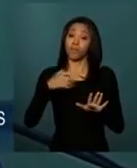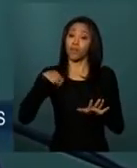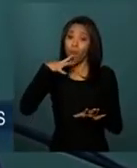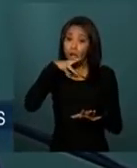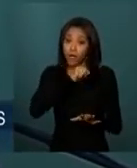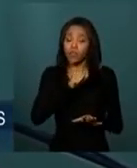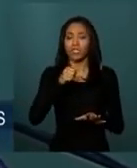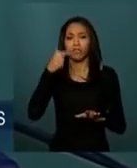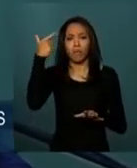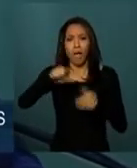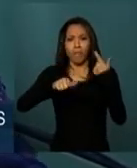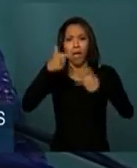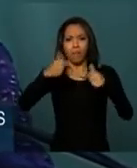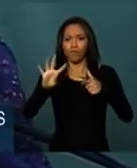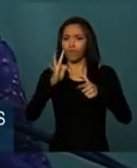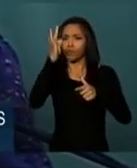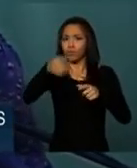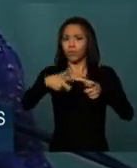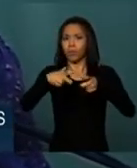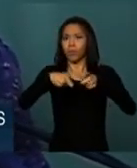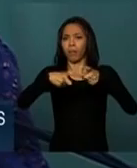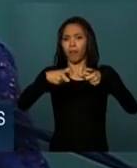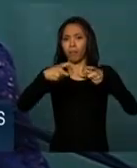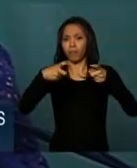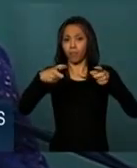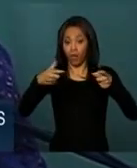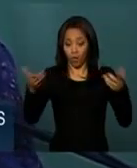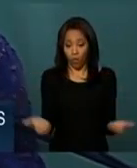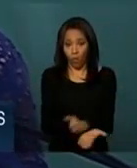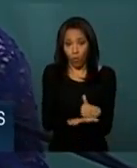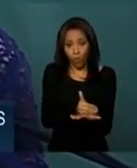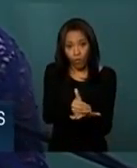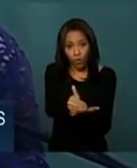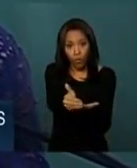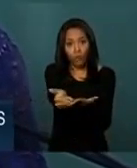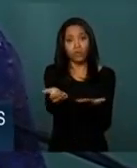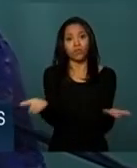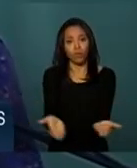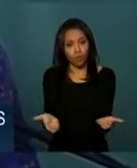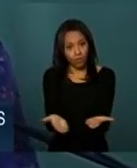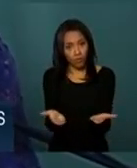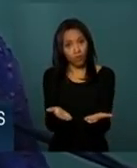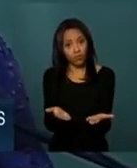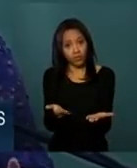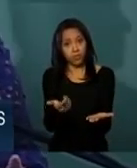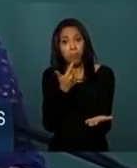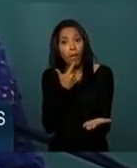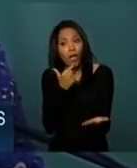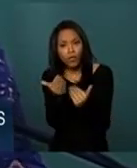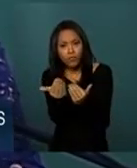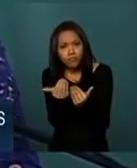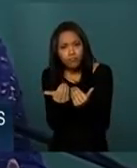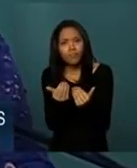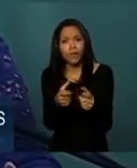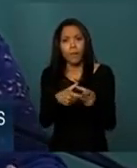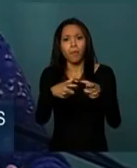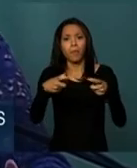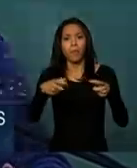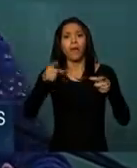vai mais crescer no futuro, a partir de agora, futuro logo ali, é